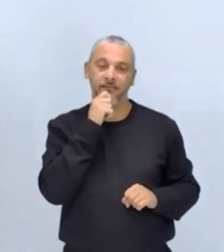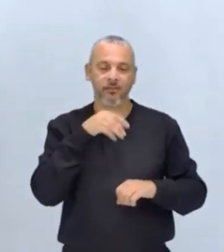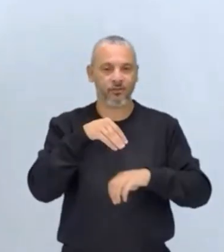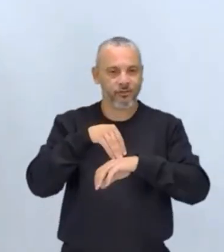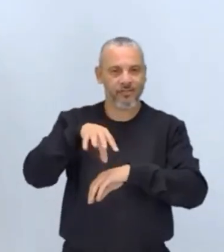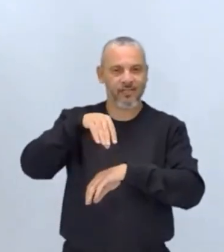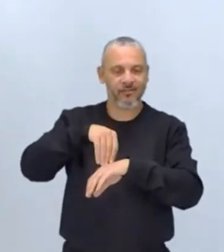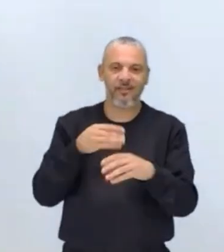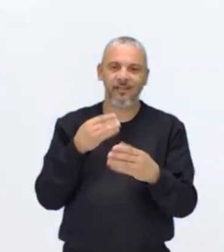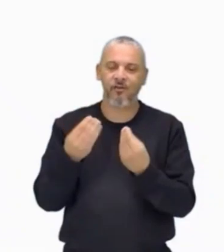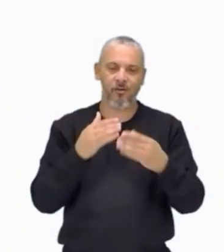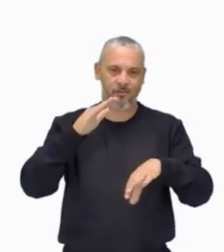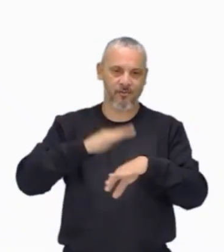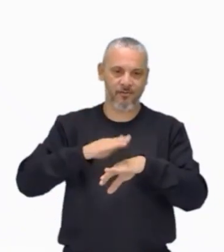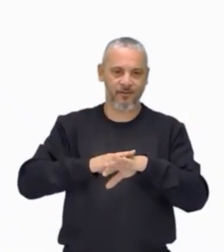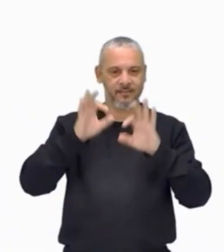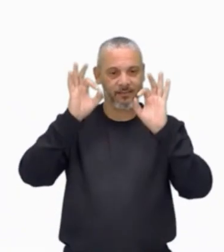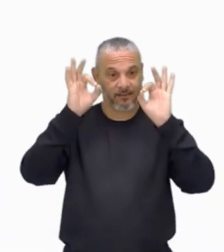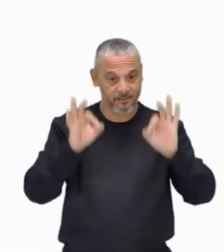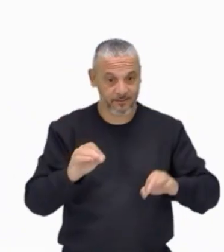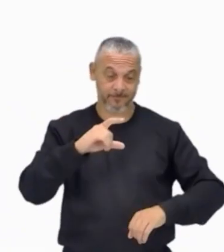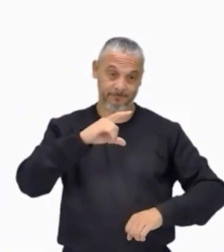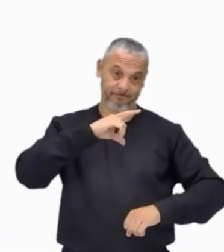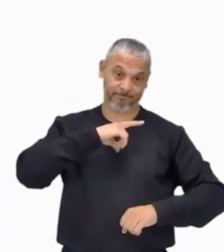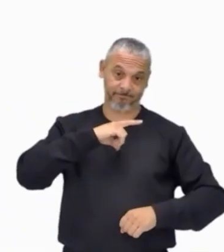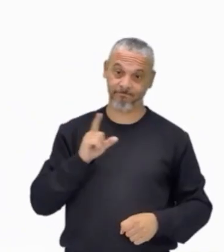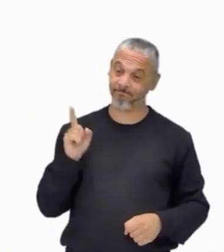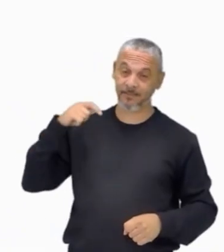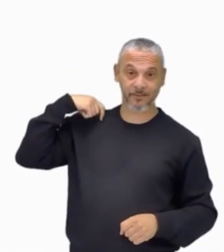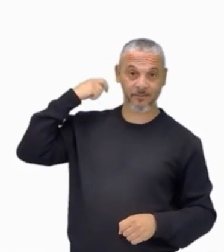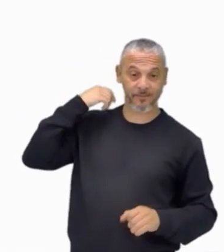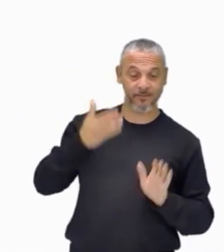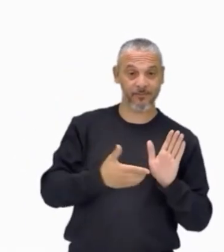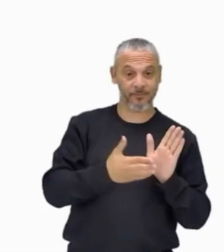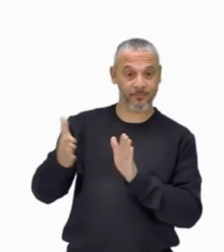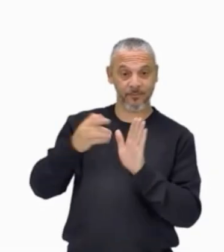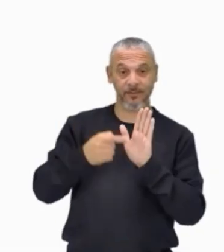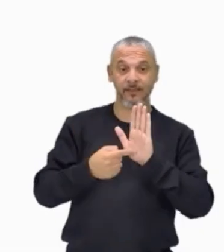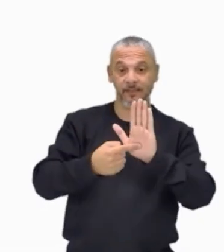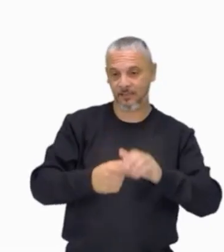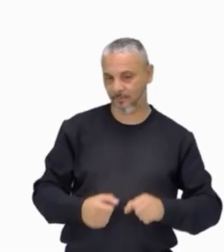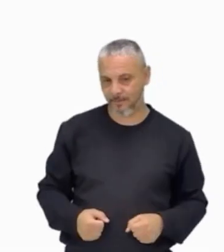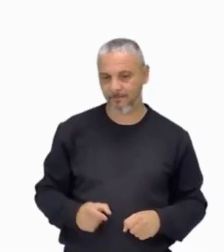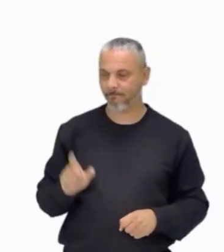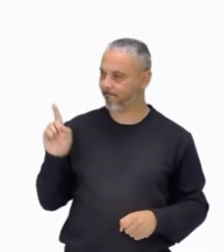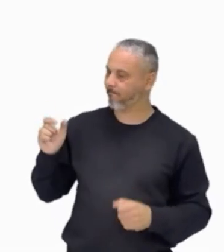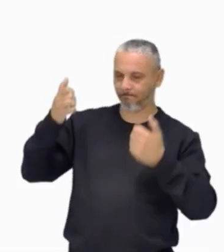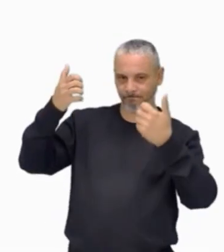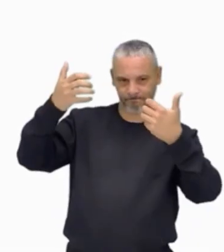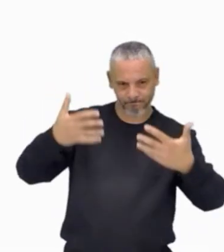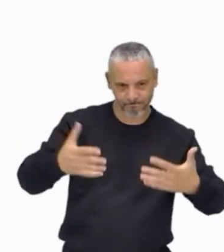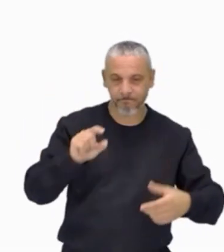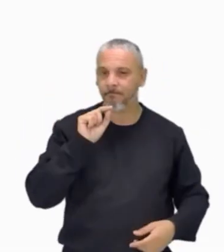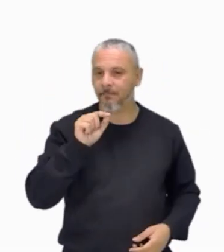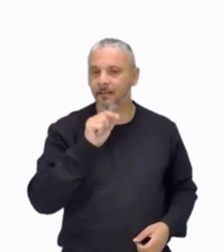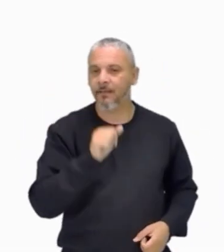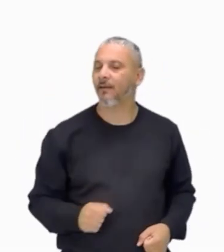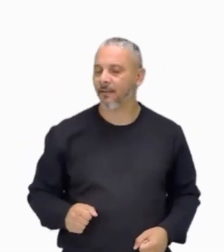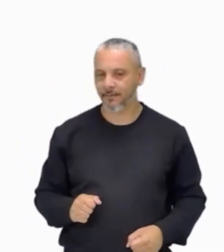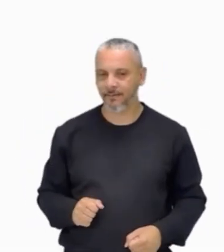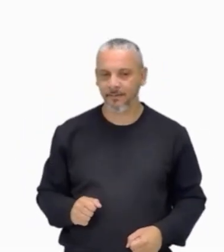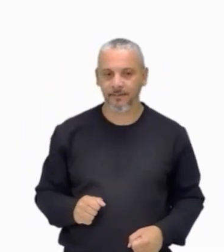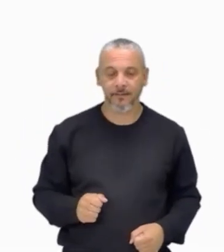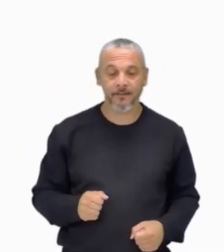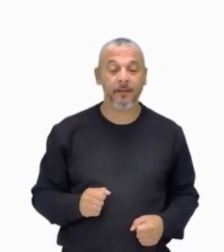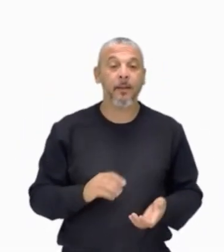damos dicas de como fazer esse came ficar liso justamente nos nossos vídeos tutoriais. E continuando aqui, nós vamos para a